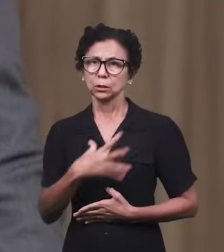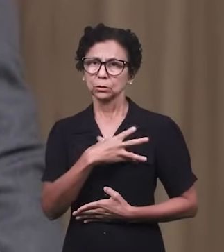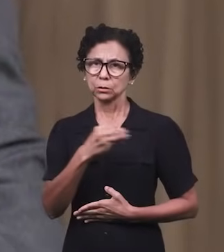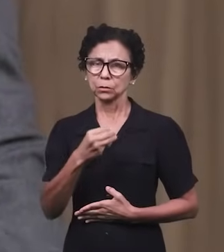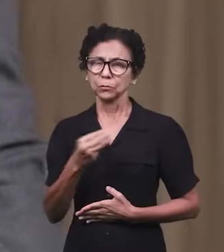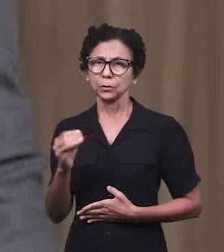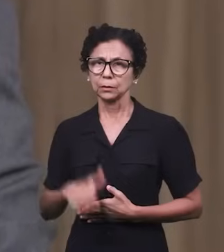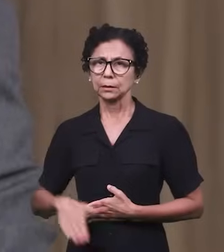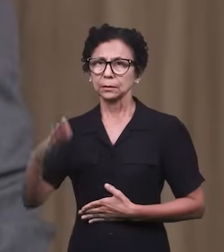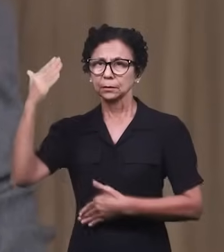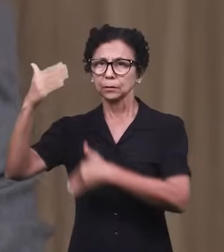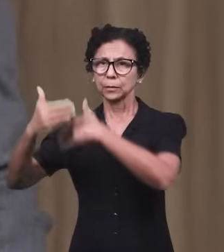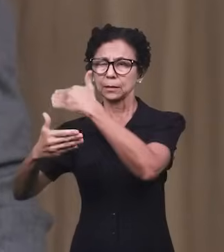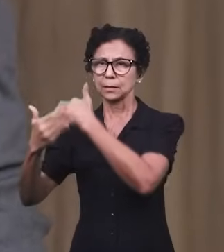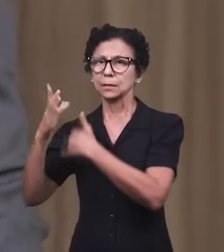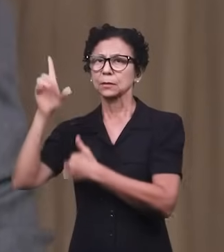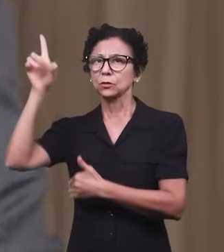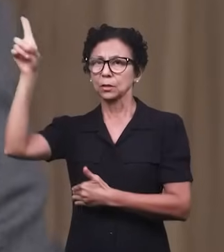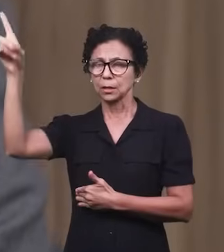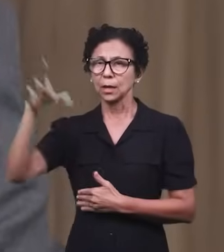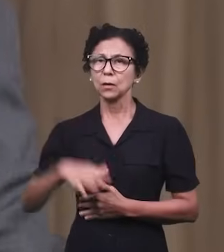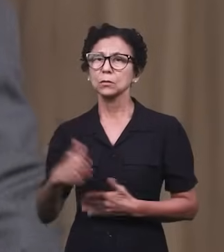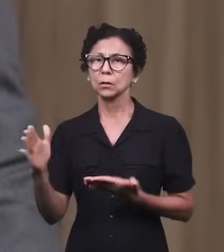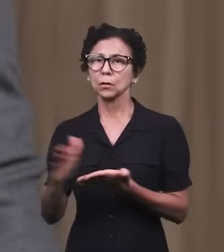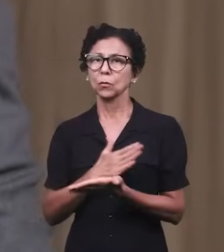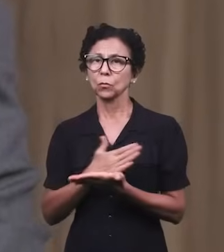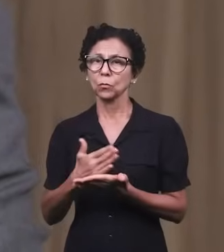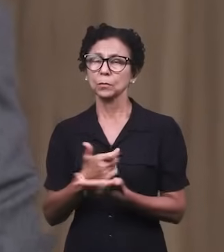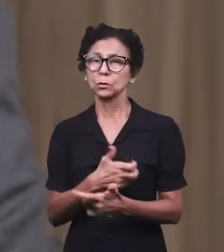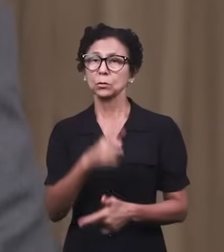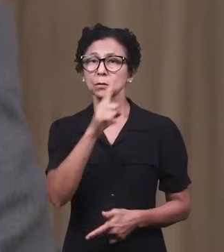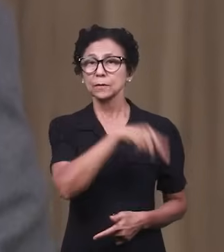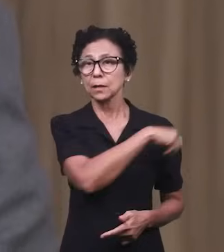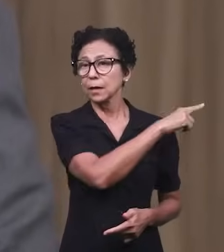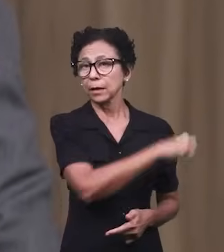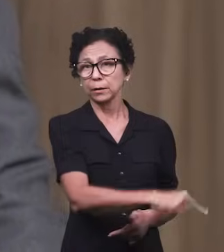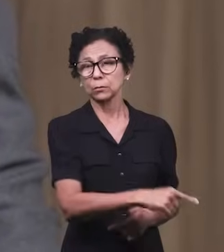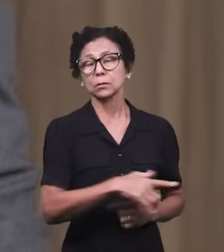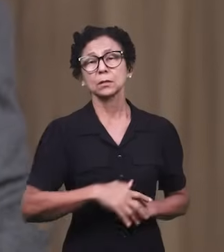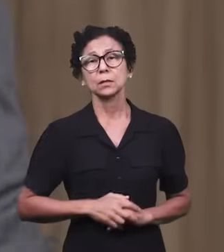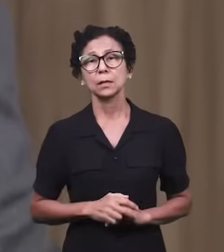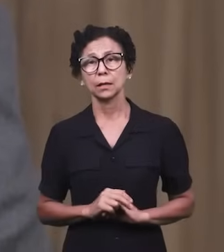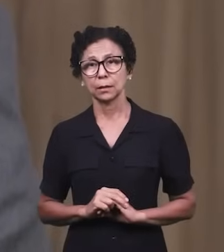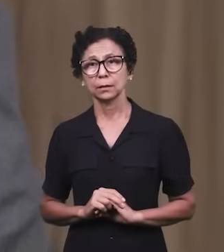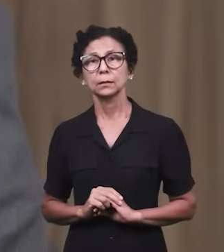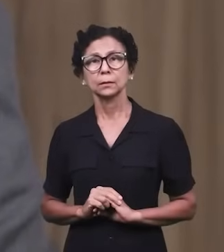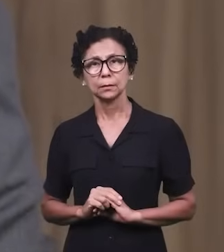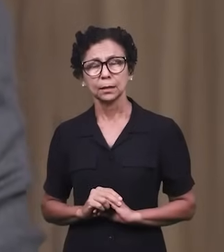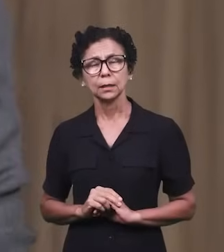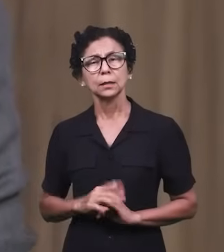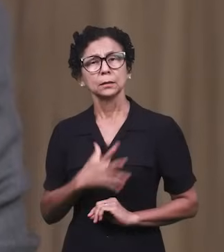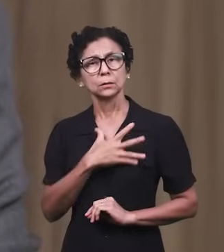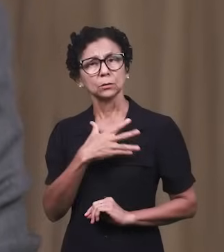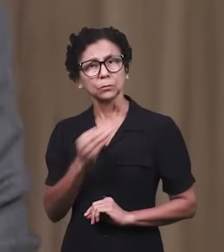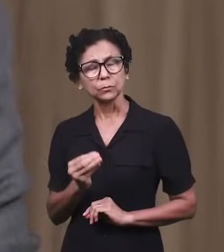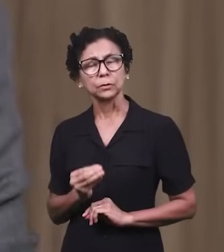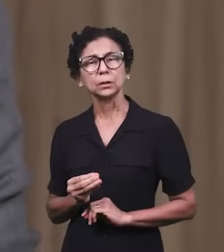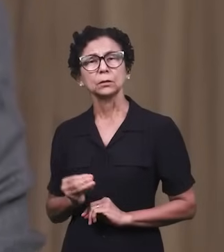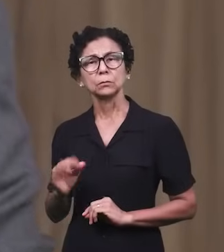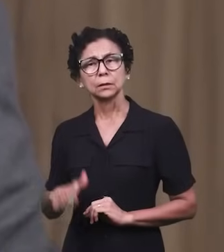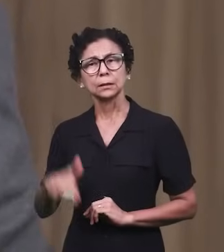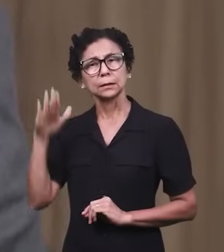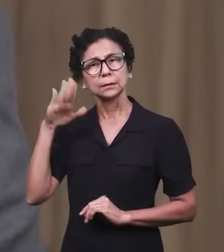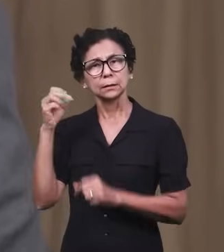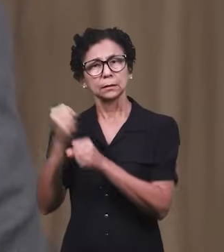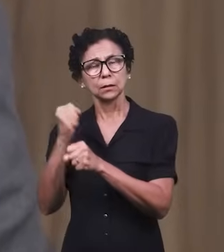filho cresça na presença do Senhor, servindo ao Senhor, na obra do Senhor, conforme a